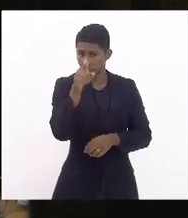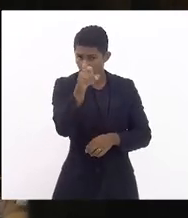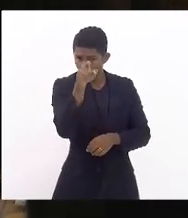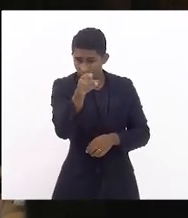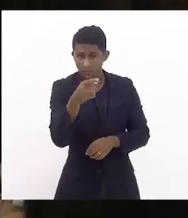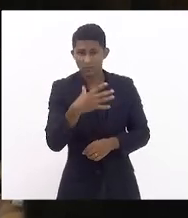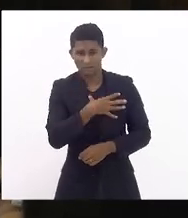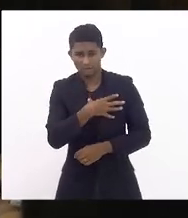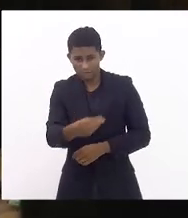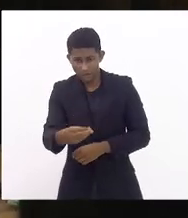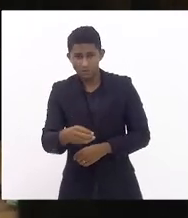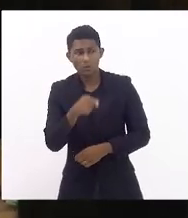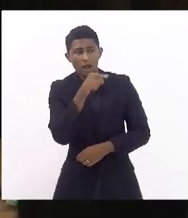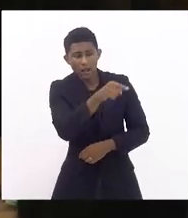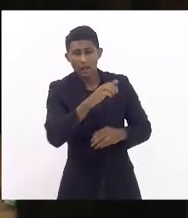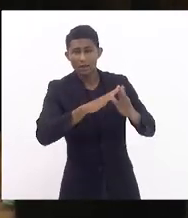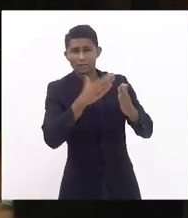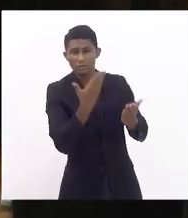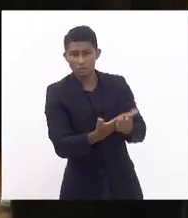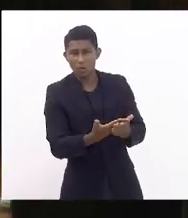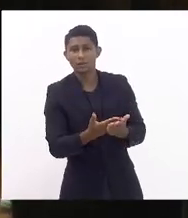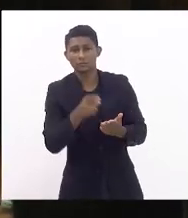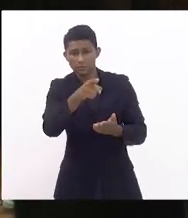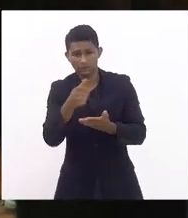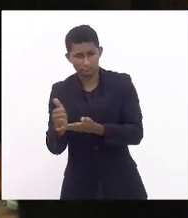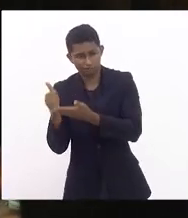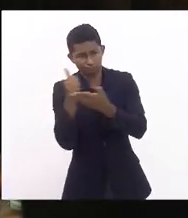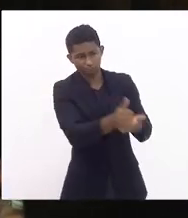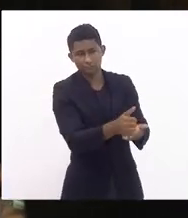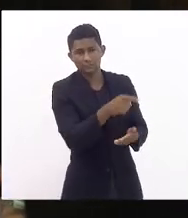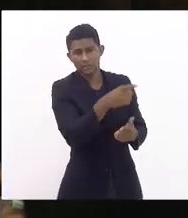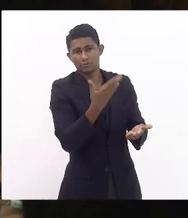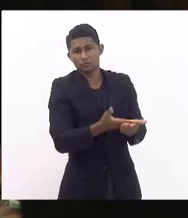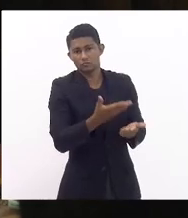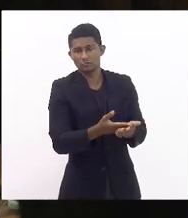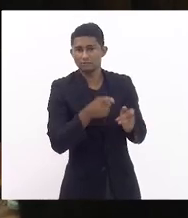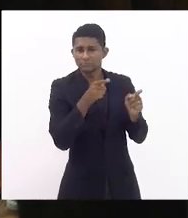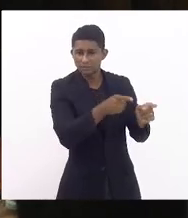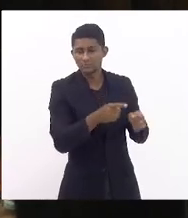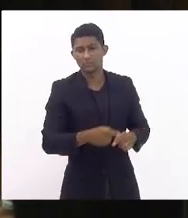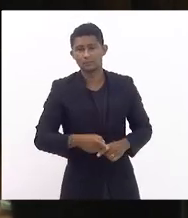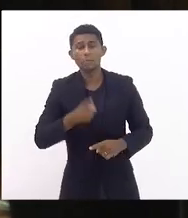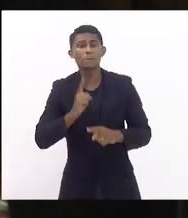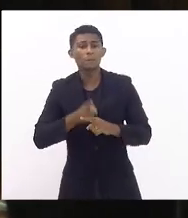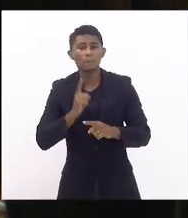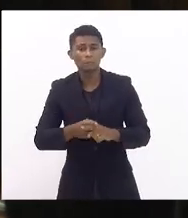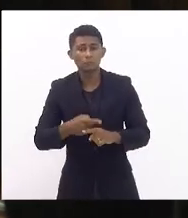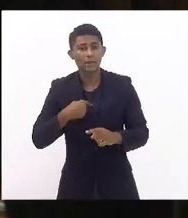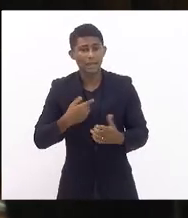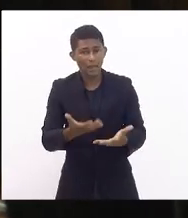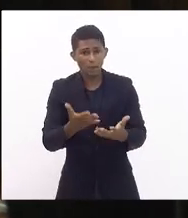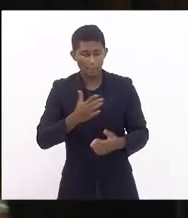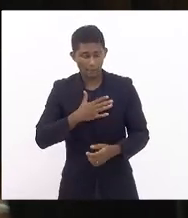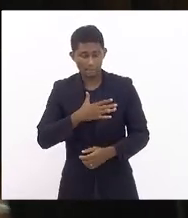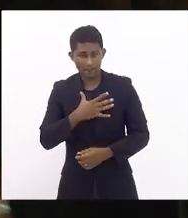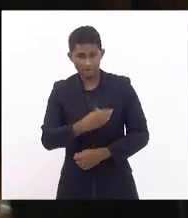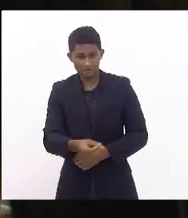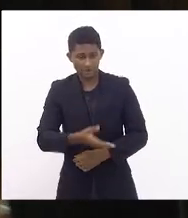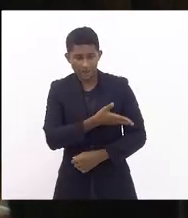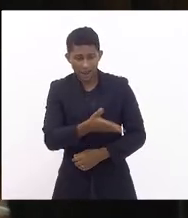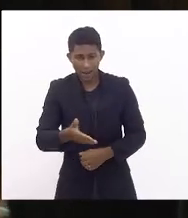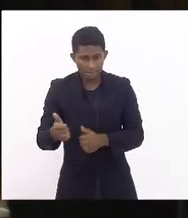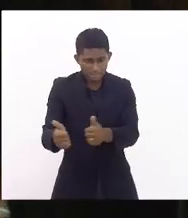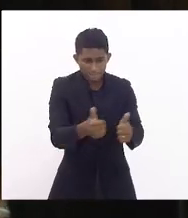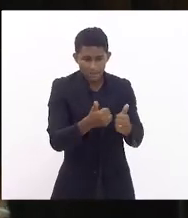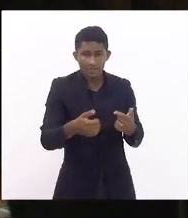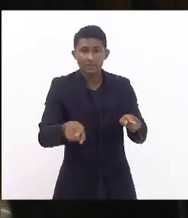seus filhos para estudar naquilo, daquela forma que eu encontrei. Porque o bem que eu quero para as minhas filhas é o